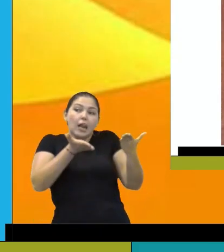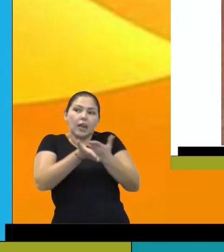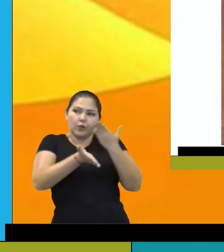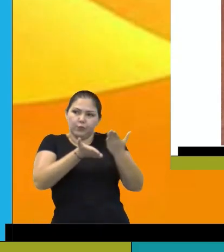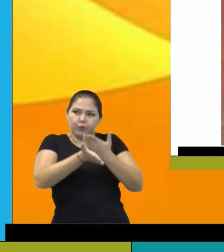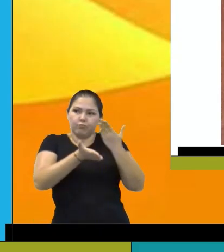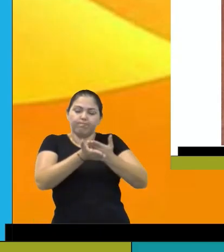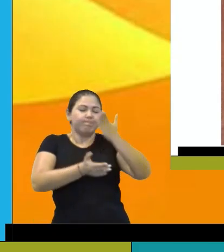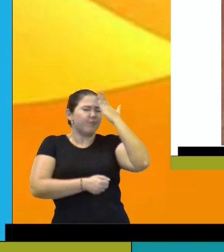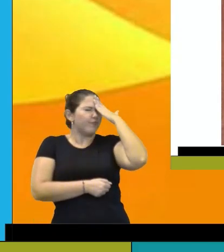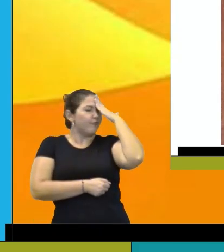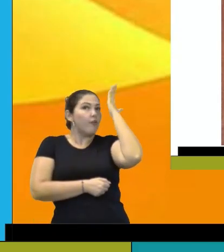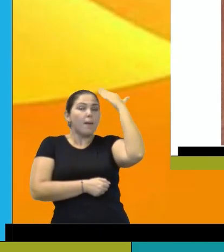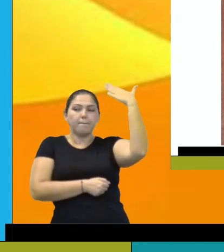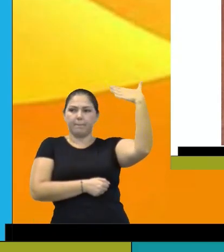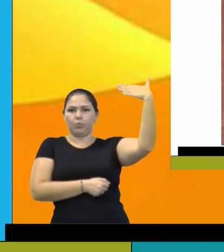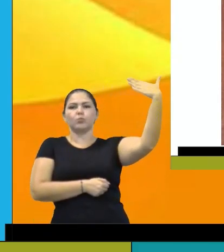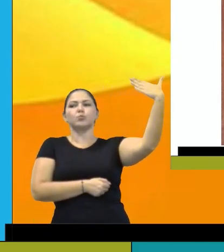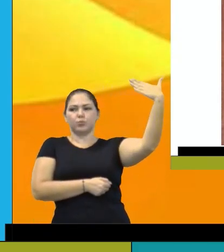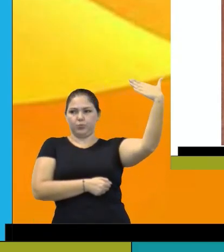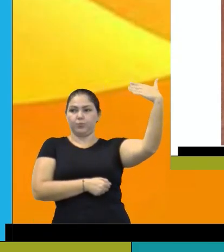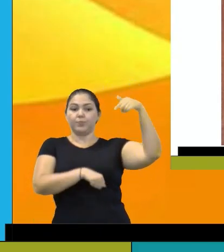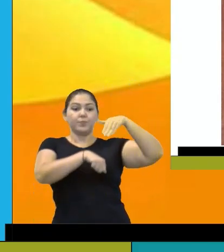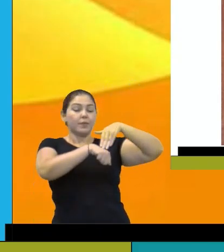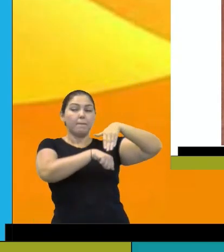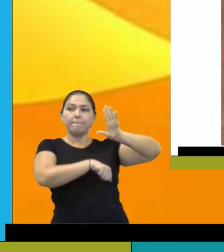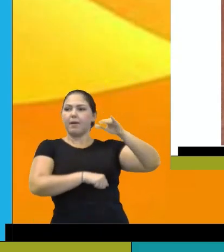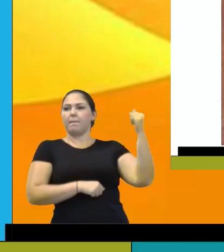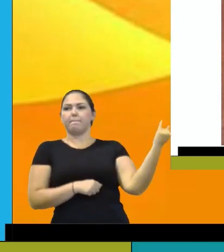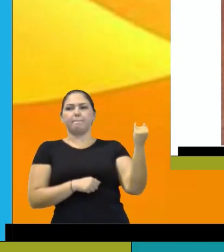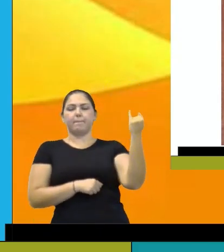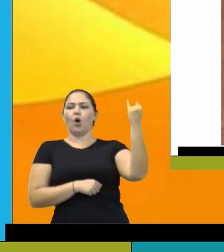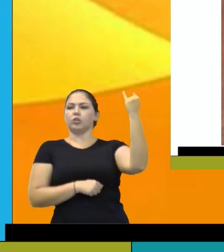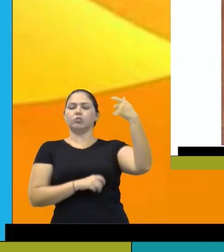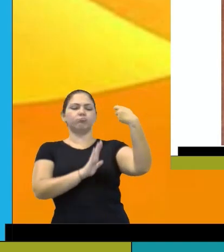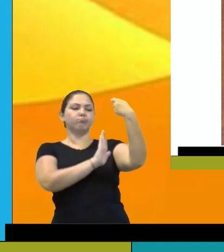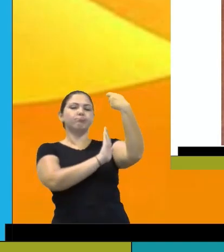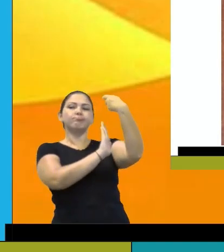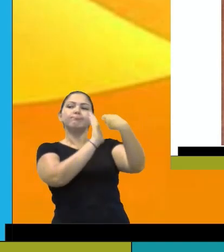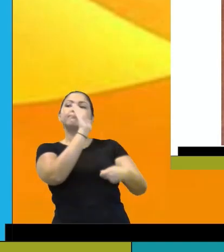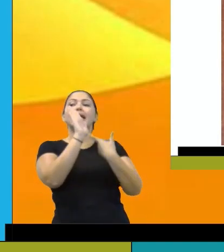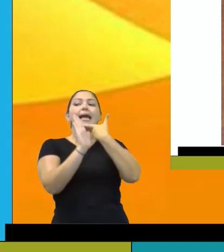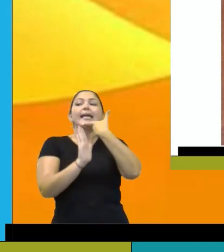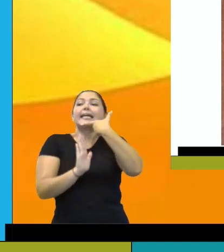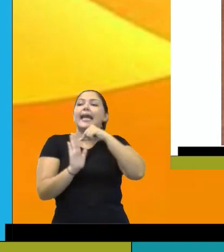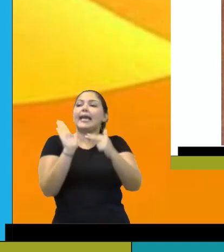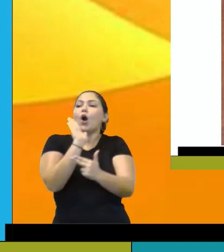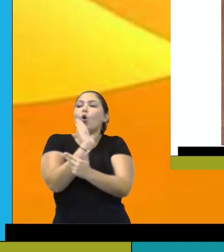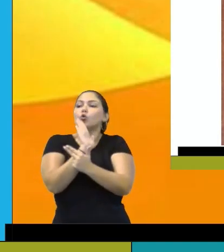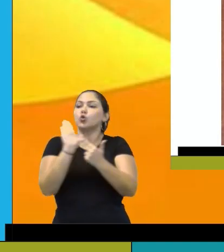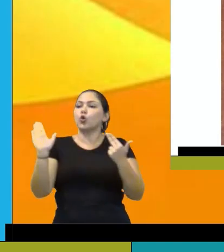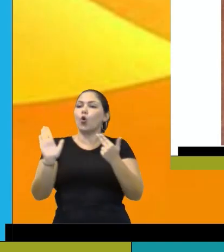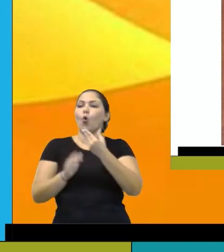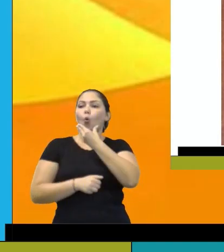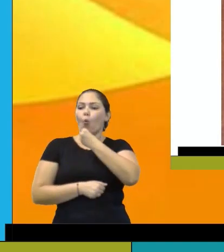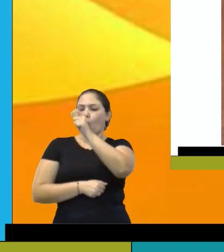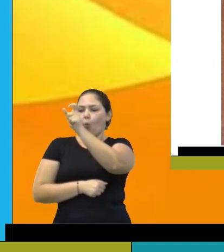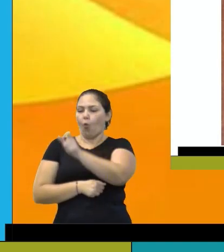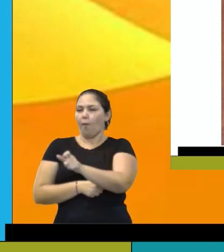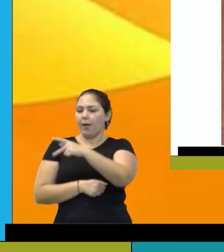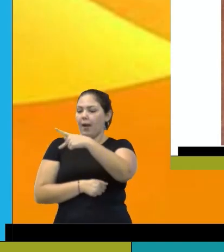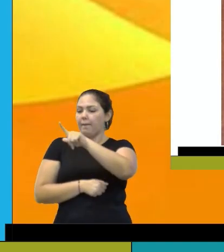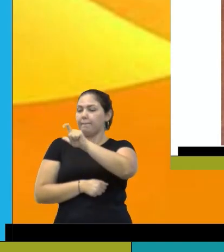é destacadamente a mais importante obra escrita por Platão, e nessa obra o Platão ele traz